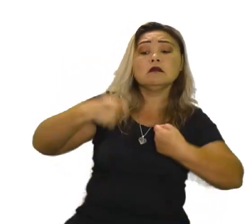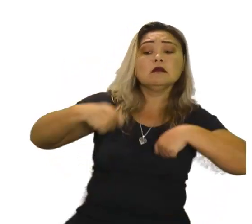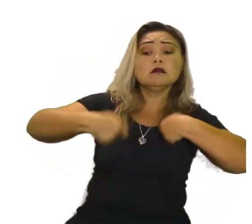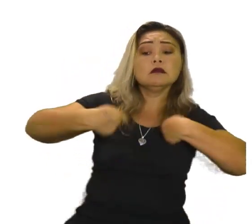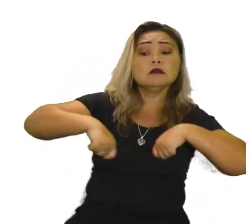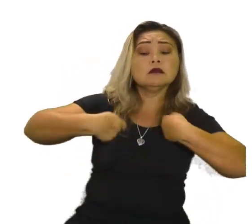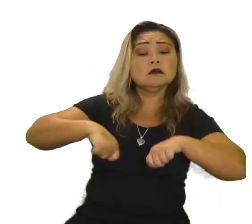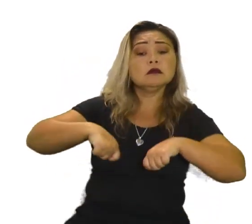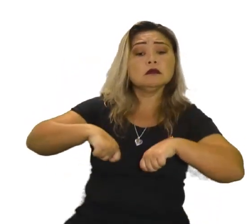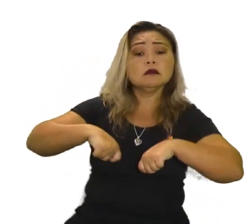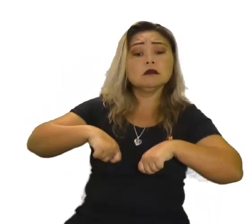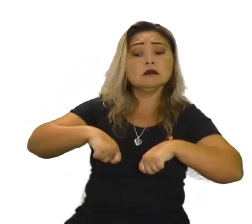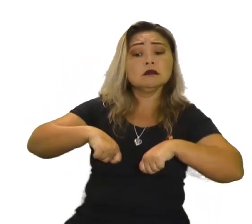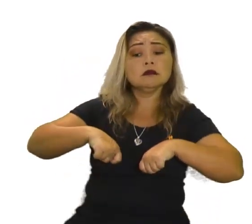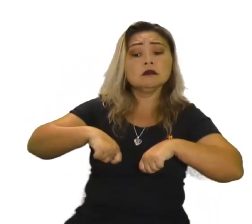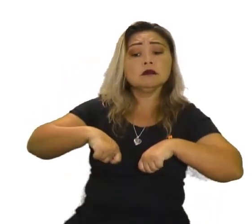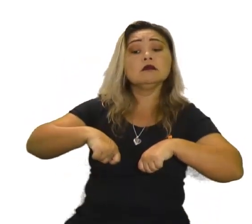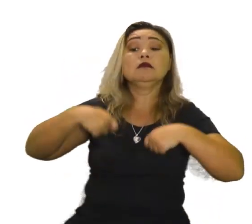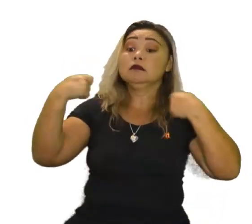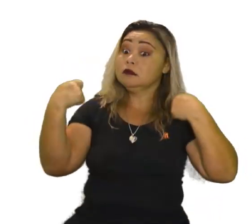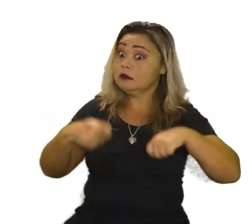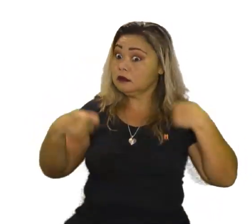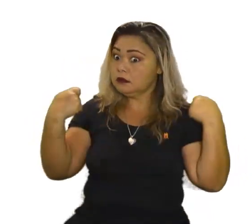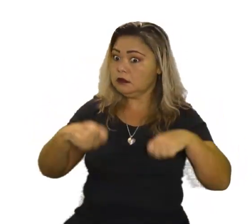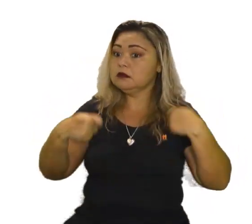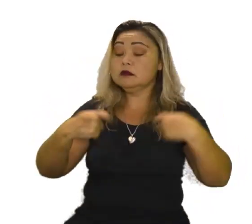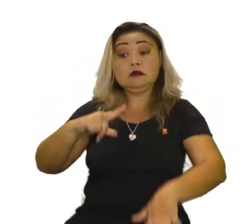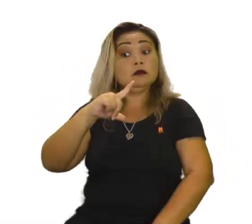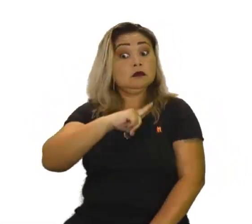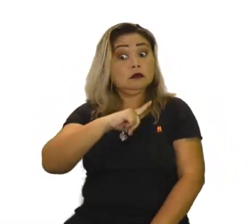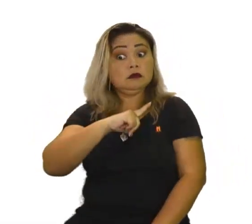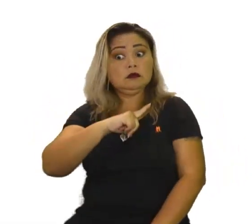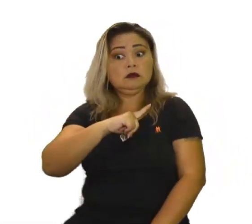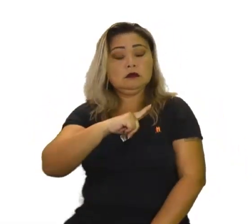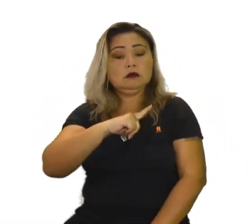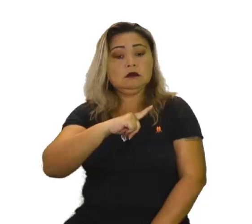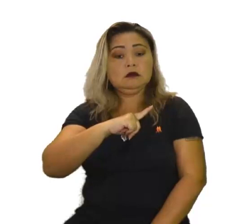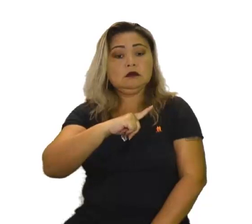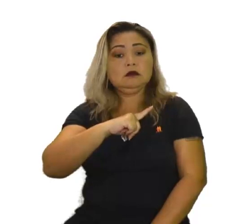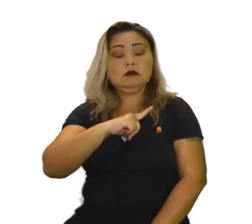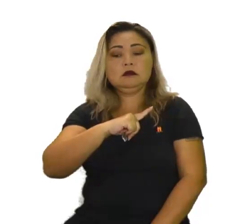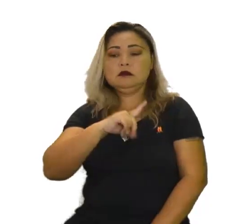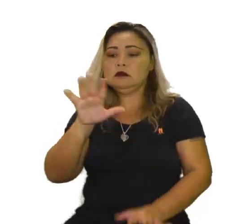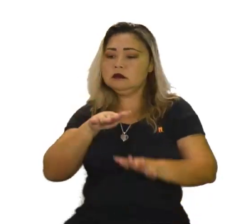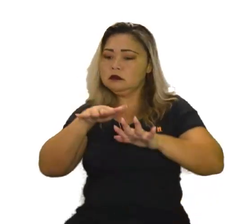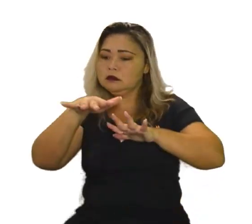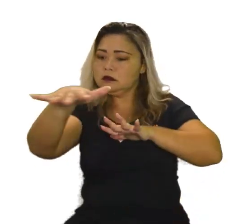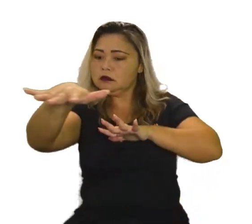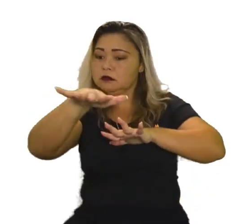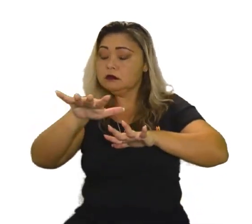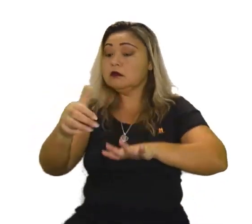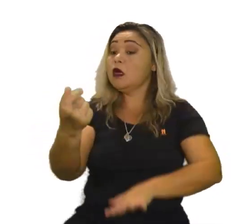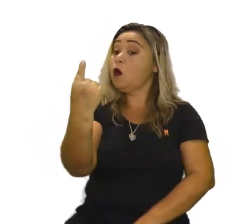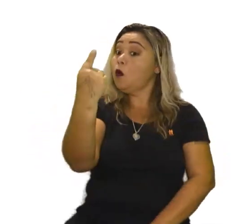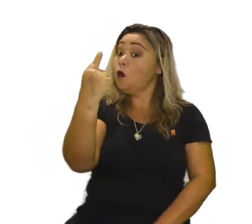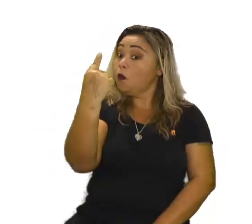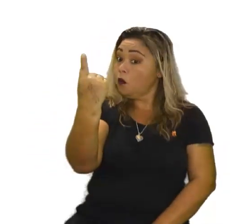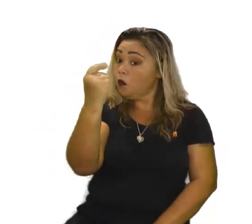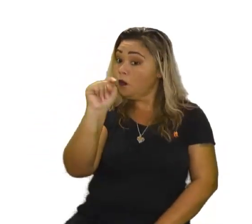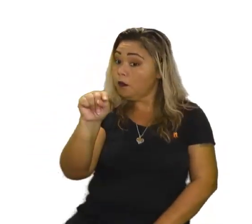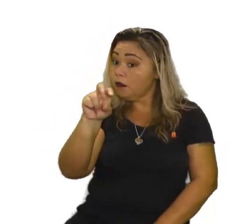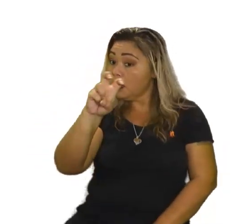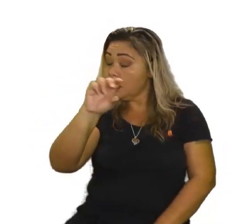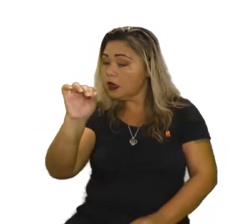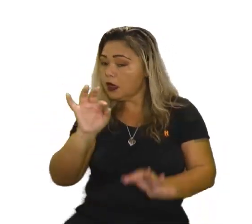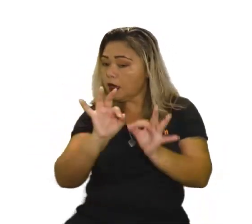necessário, galera. É necessário ter. E ó, o raio de ação, 1.500 metros, tá?